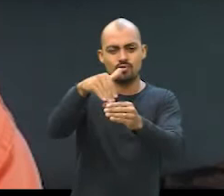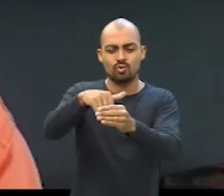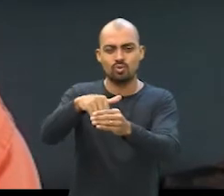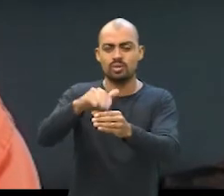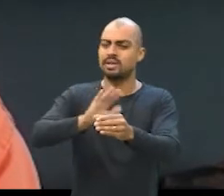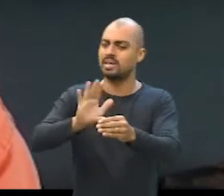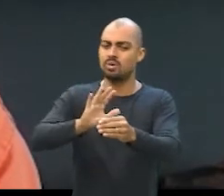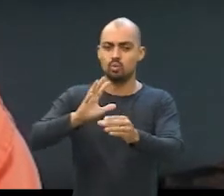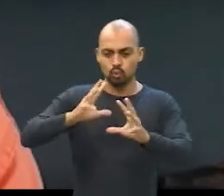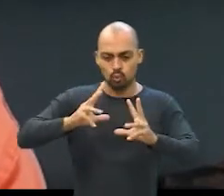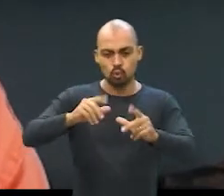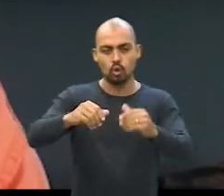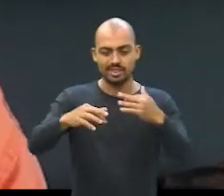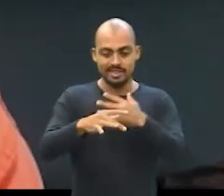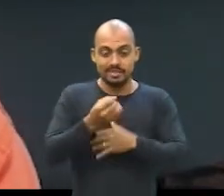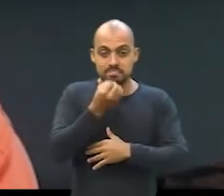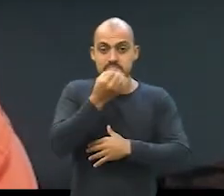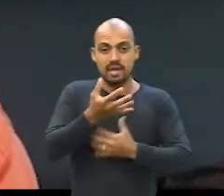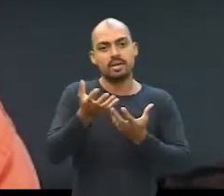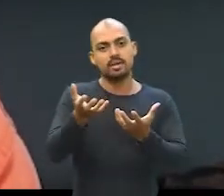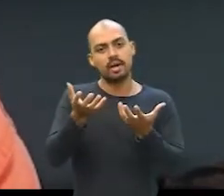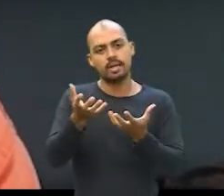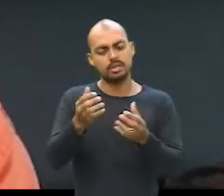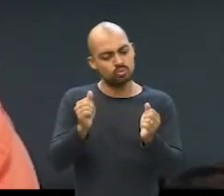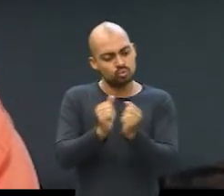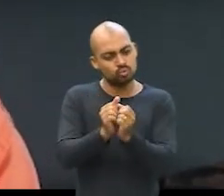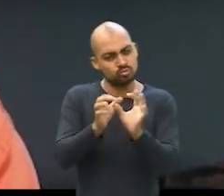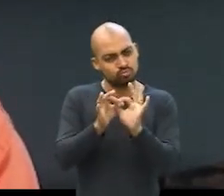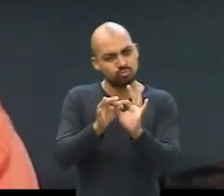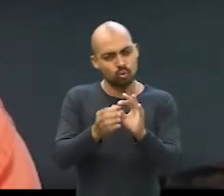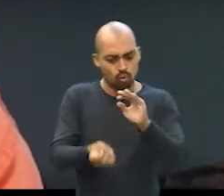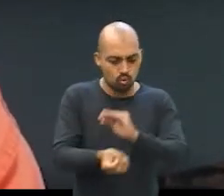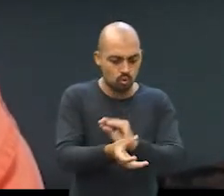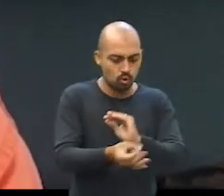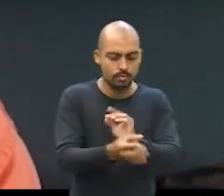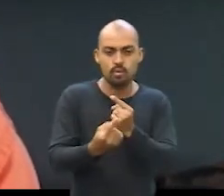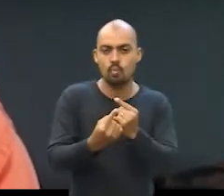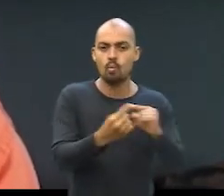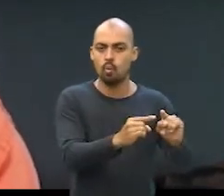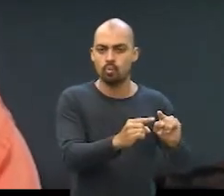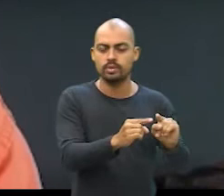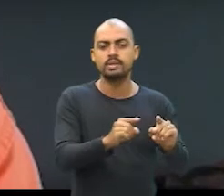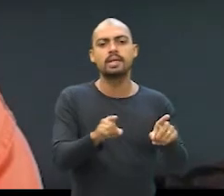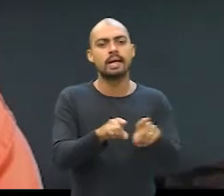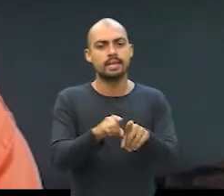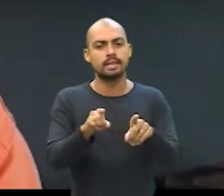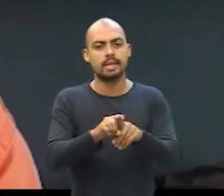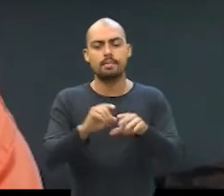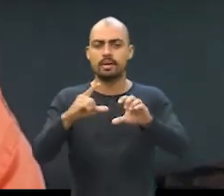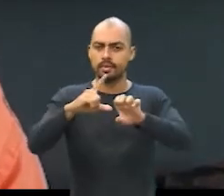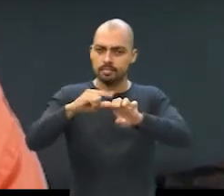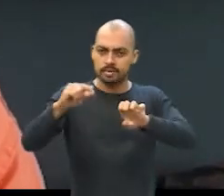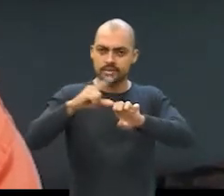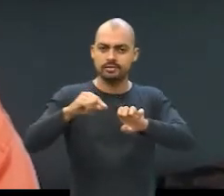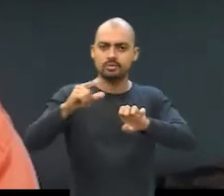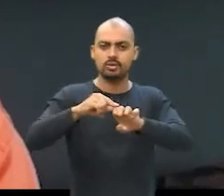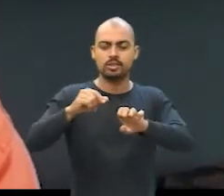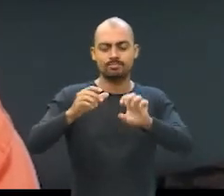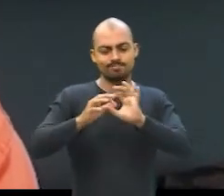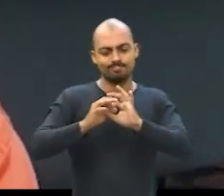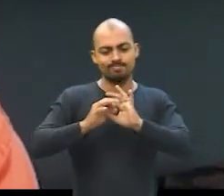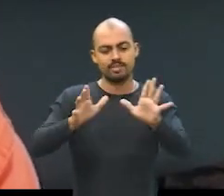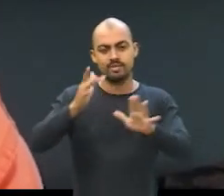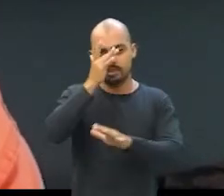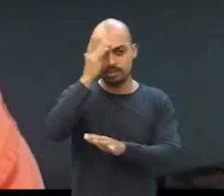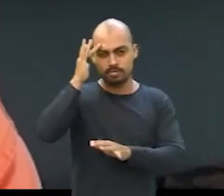não só quem votou no Partido Novo, mas todos que querem o bem da nossa cidade, nos unirmos contra a corrupção, a favor de um empreendedorismo,